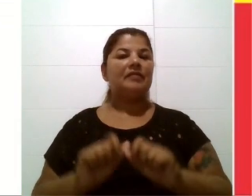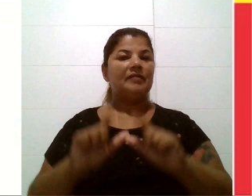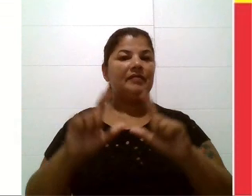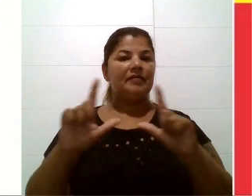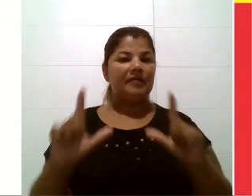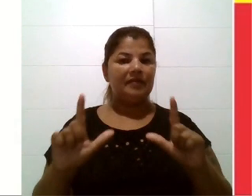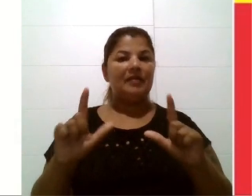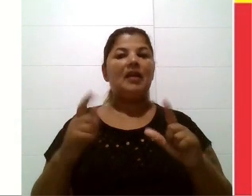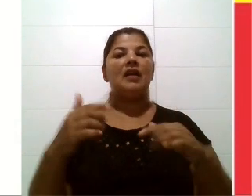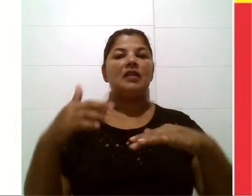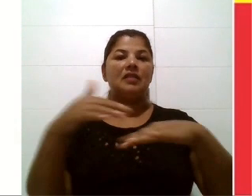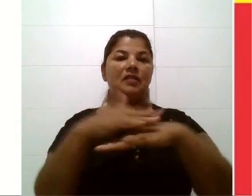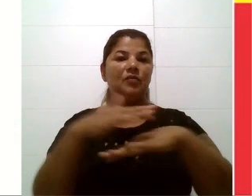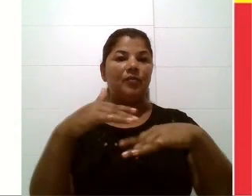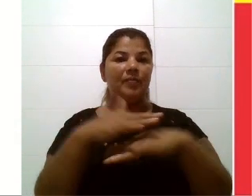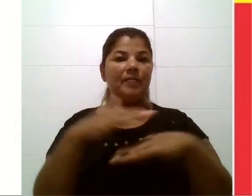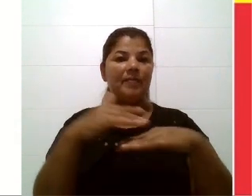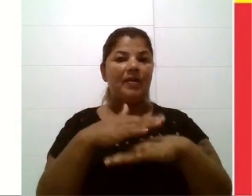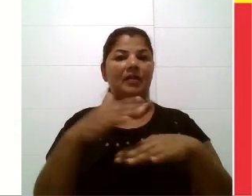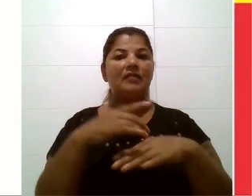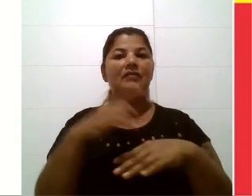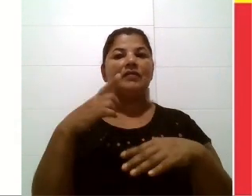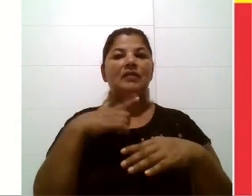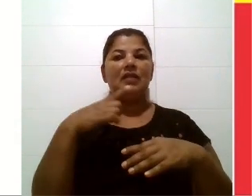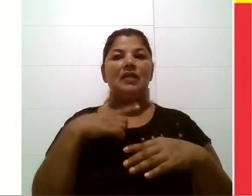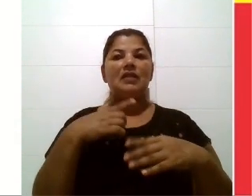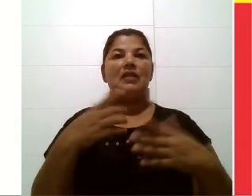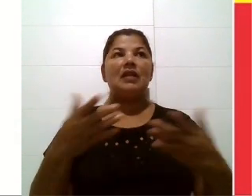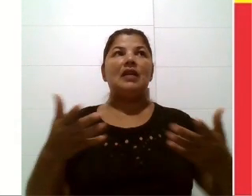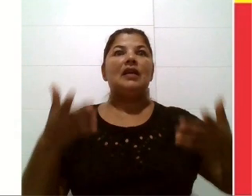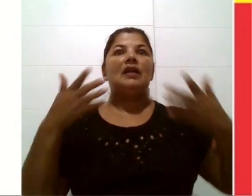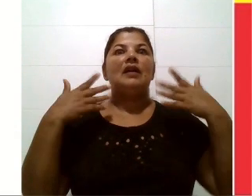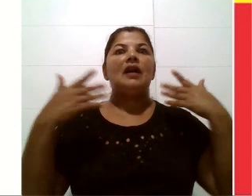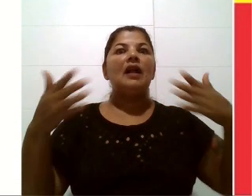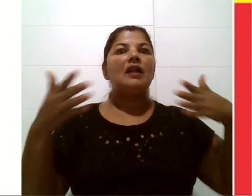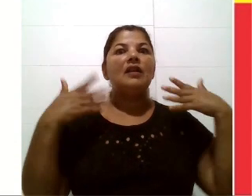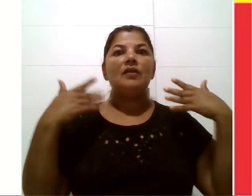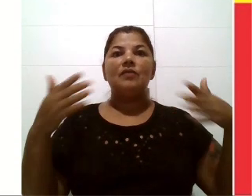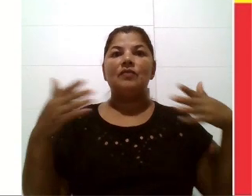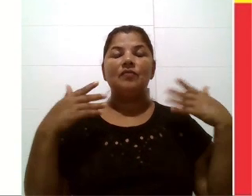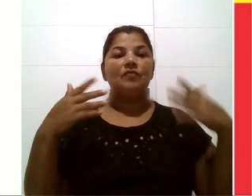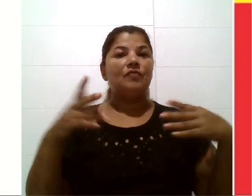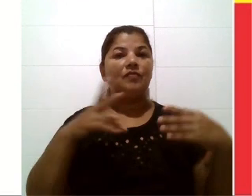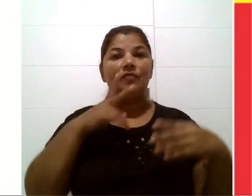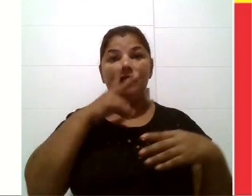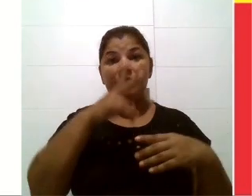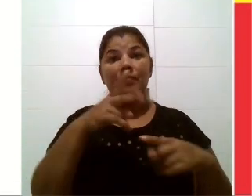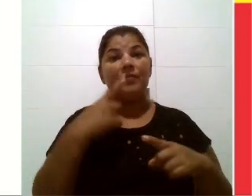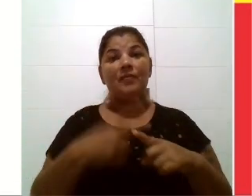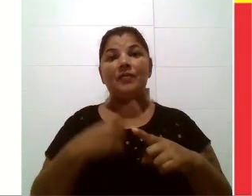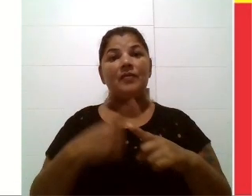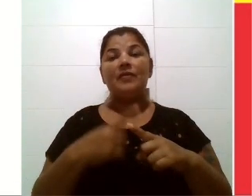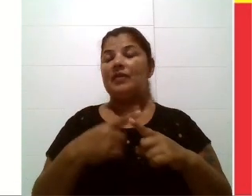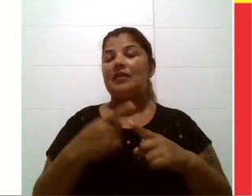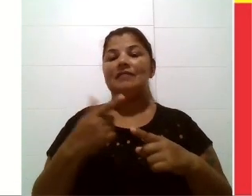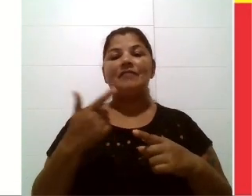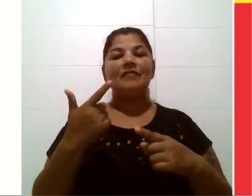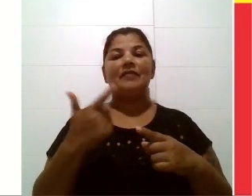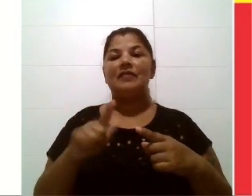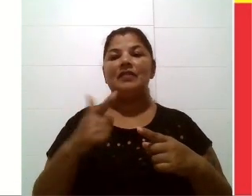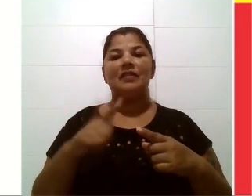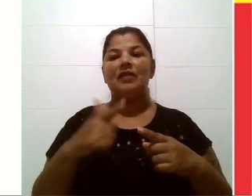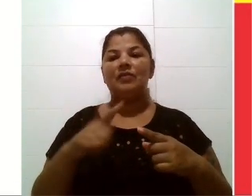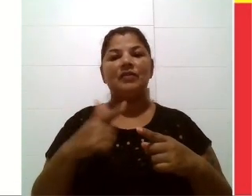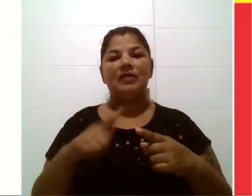meio urbano, ele acaba que fica mais aquecido, tá? Porque ele não recebe